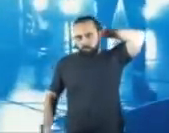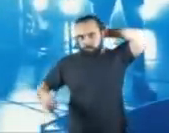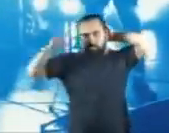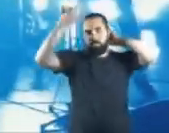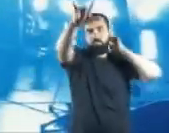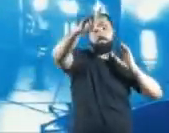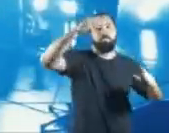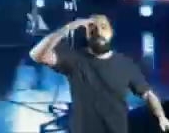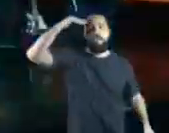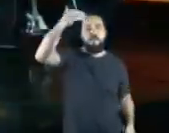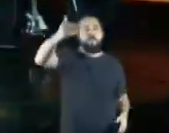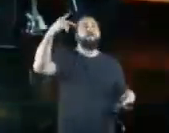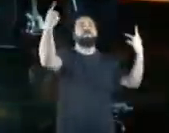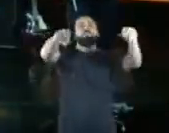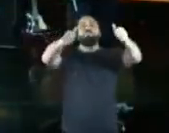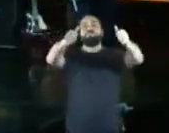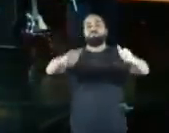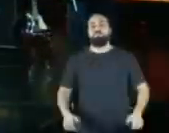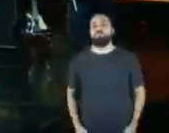Valeu, moçada!